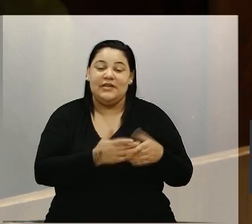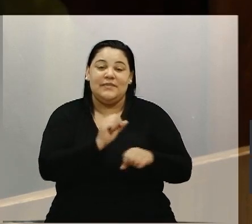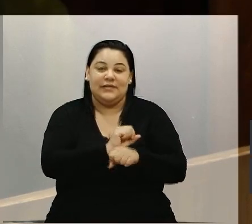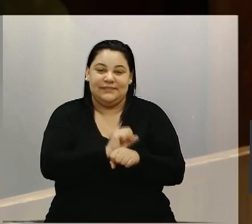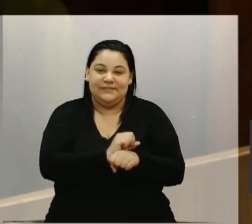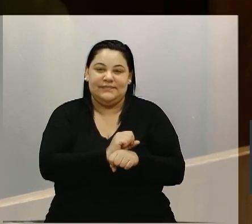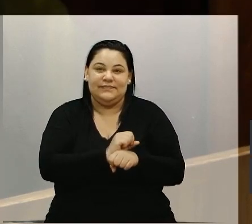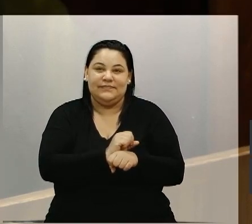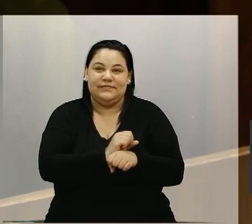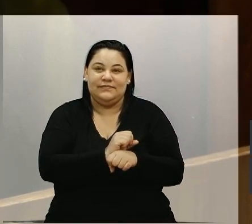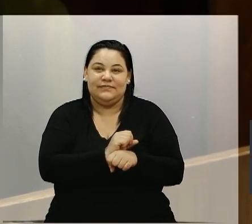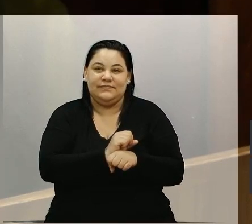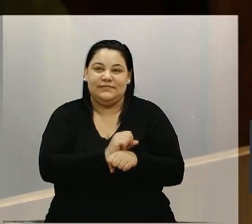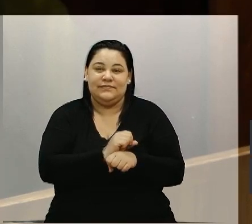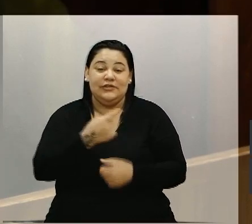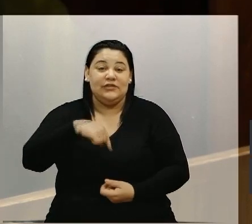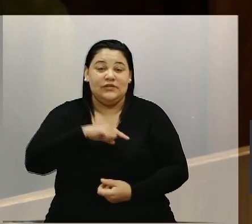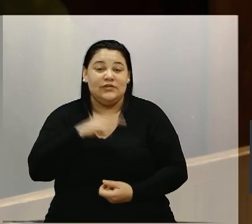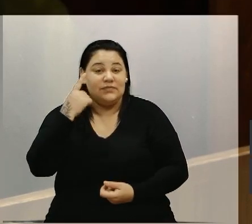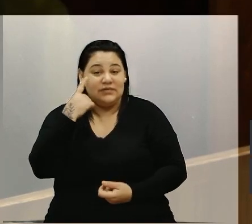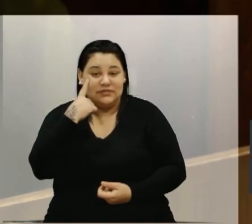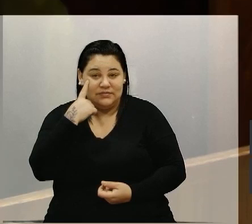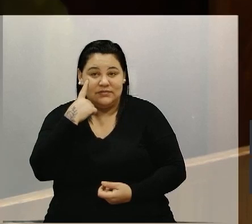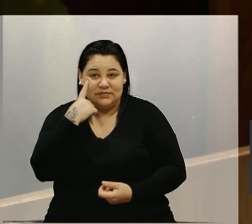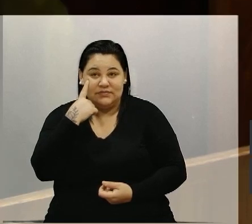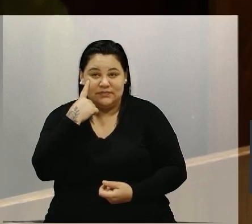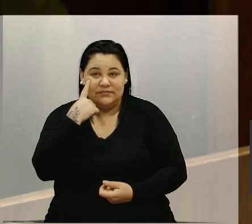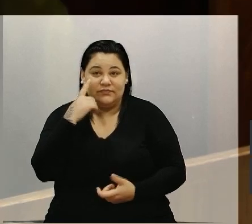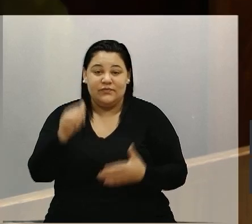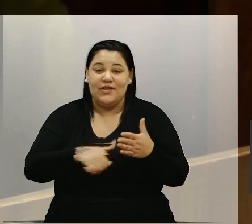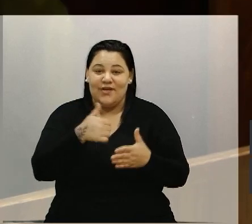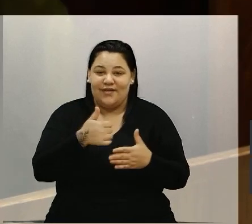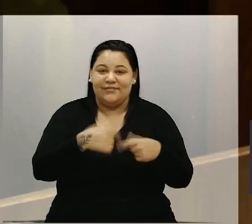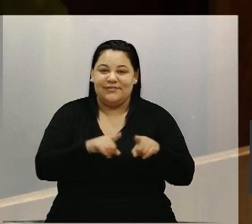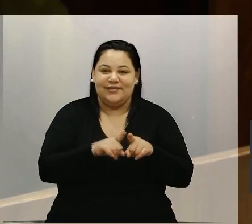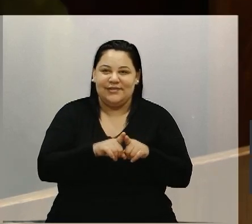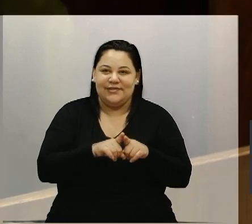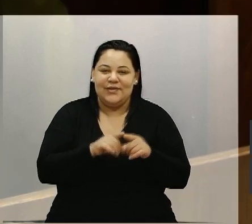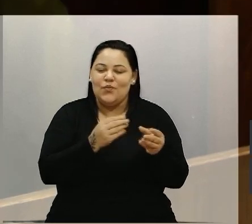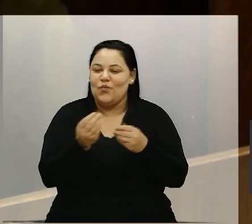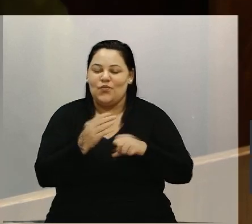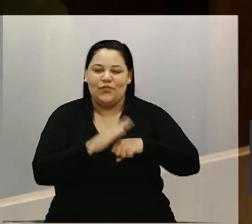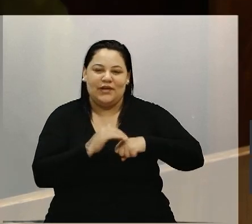pararmos, nossos pensamentos aflorarão e uma onda de ternura